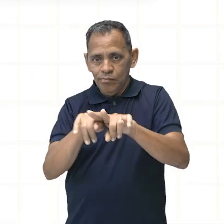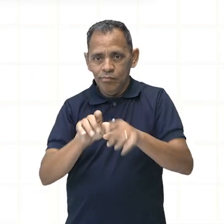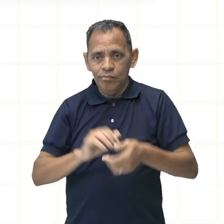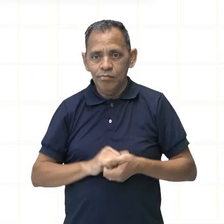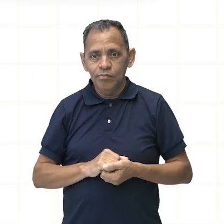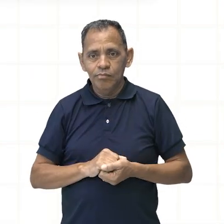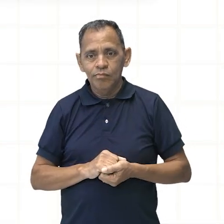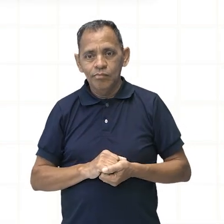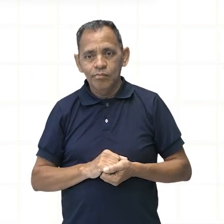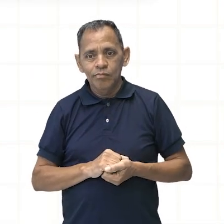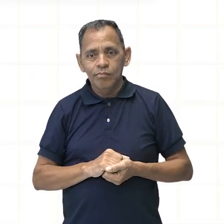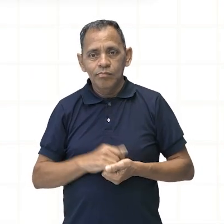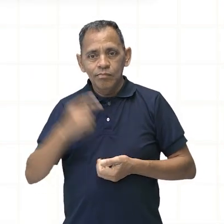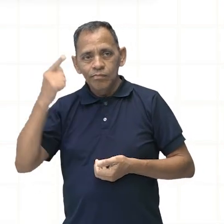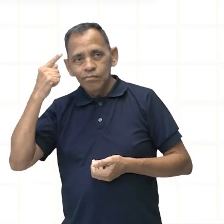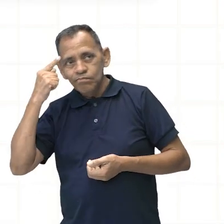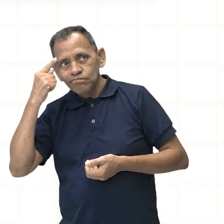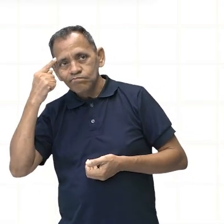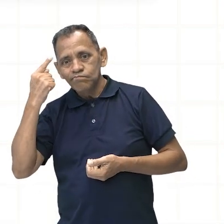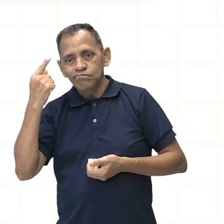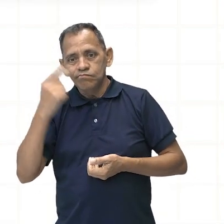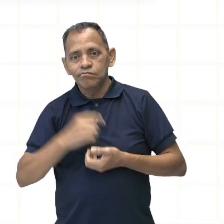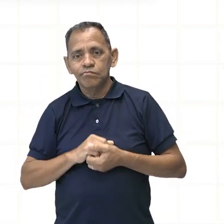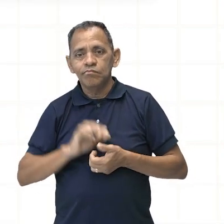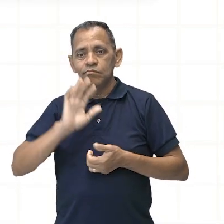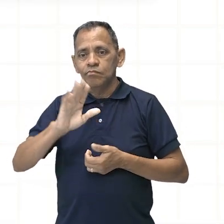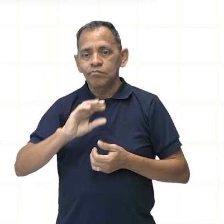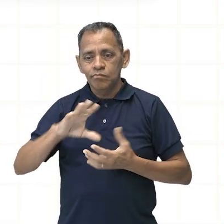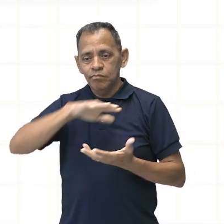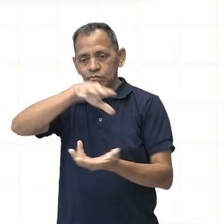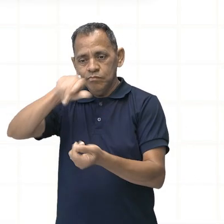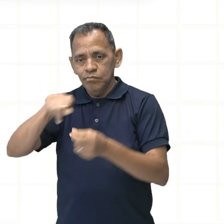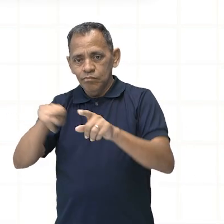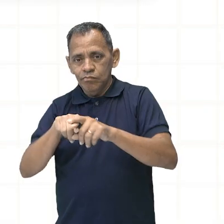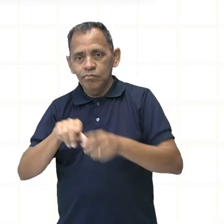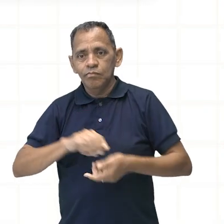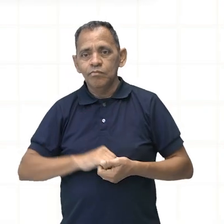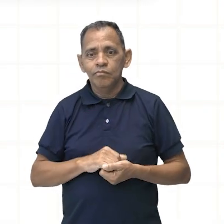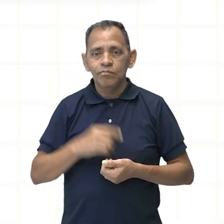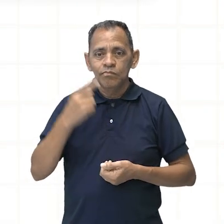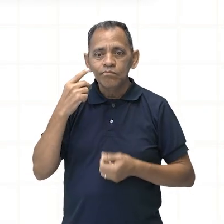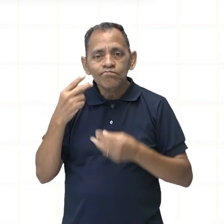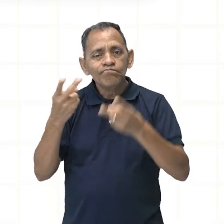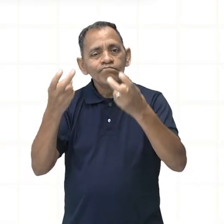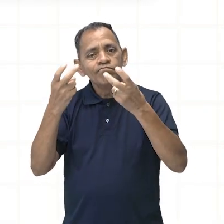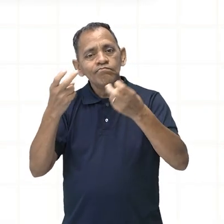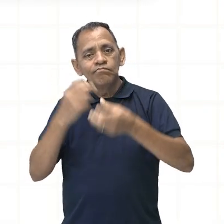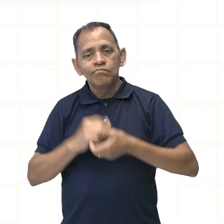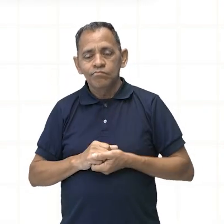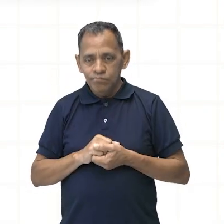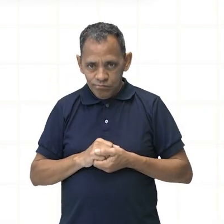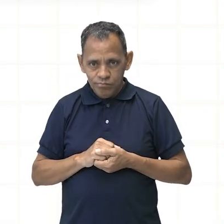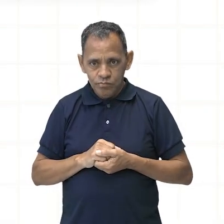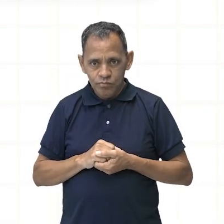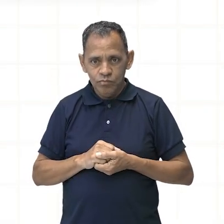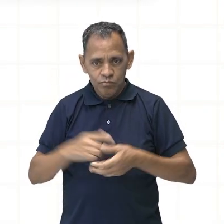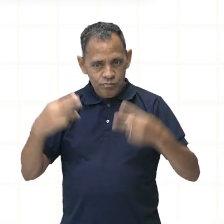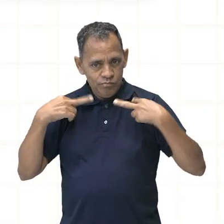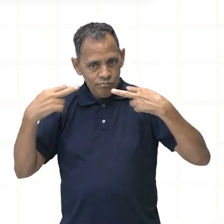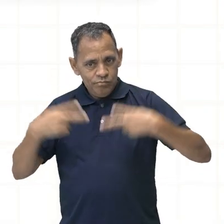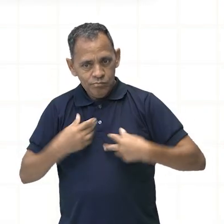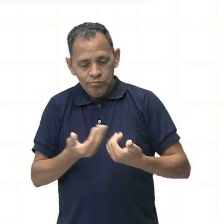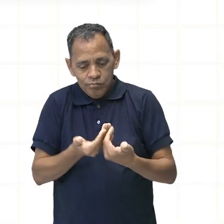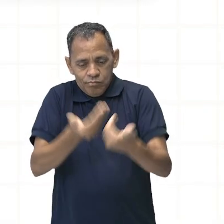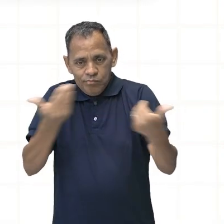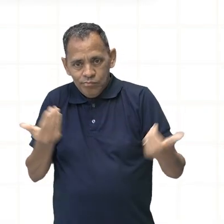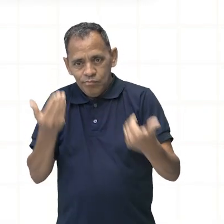que a gente, o mundo de uma forma geral, mas o mundo ocidental tem uma visão assim do homem muito separado da natureza às vezes, né? E